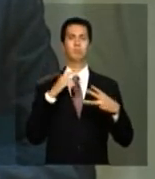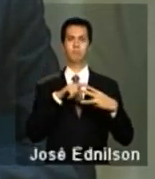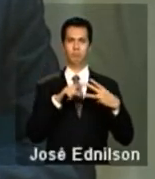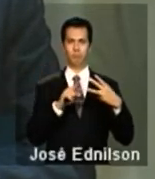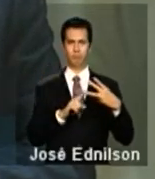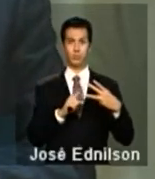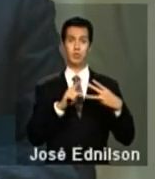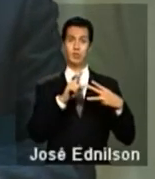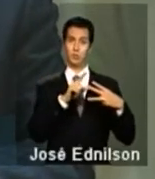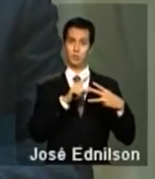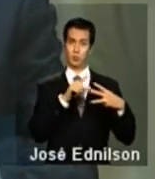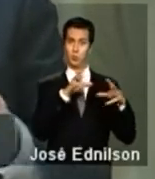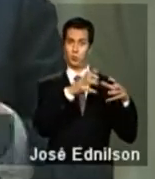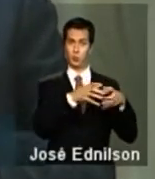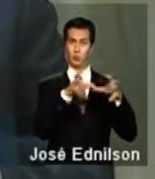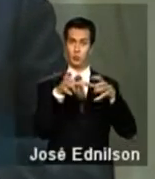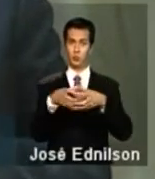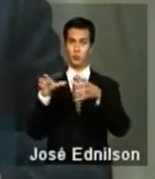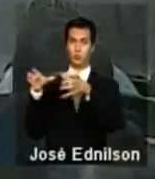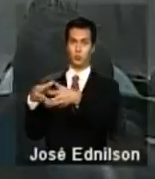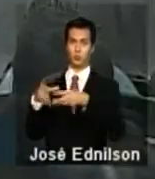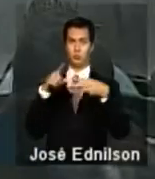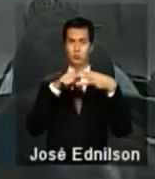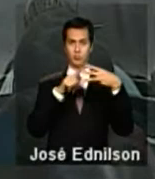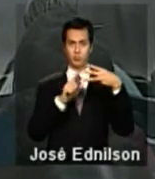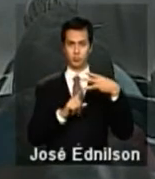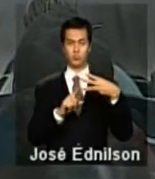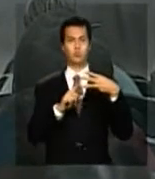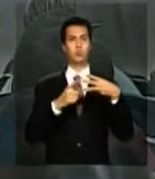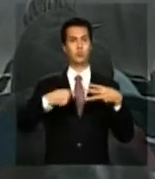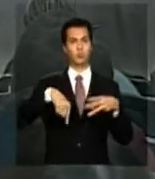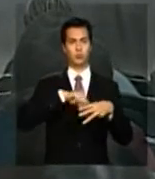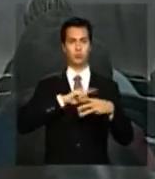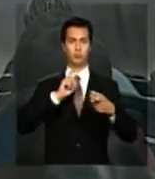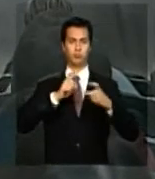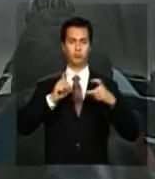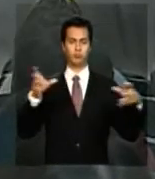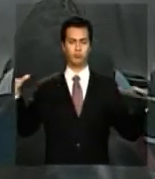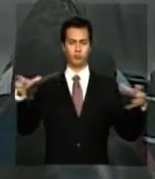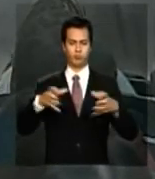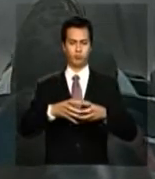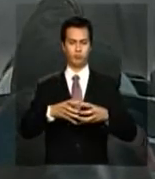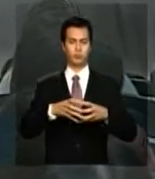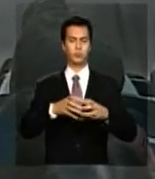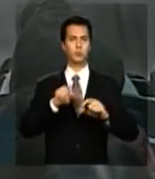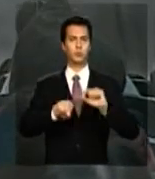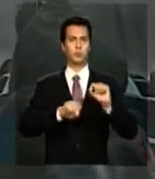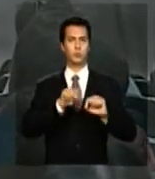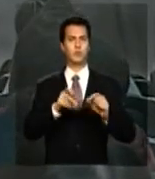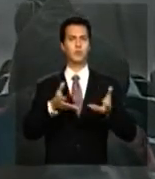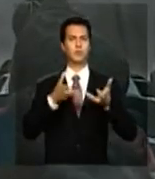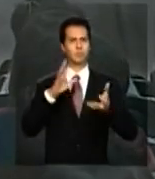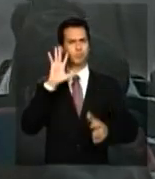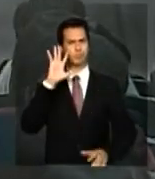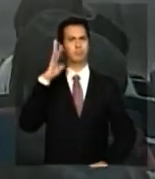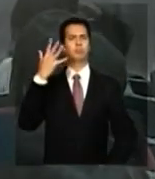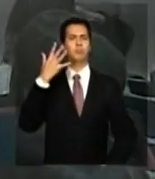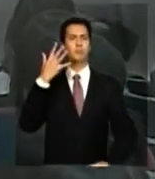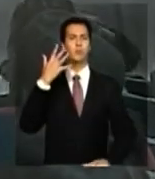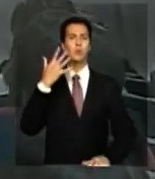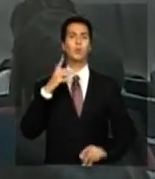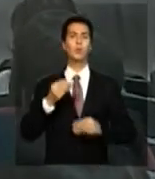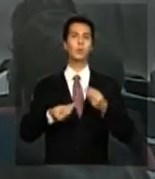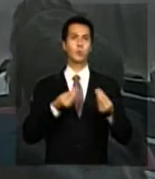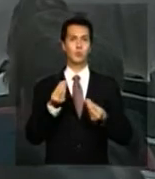desses setores se juntou nos unimos para eh estabelecer medidas para que cada